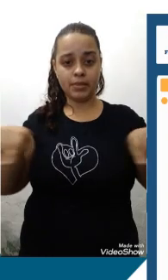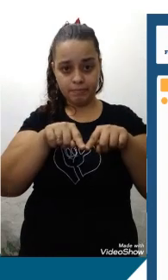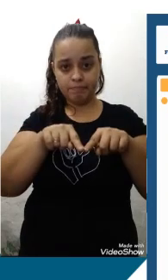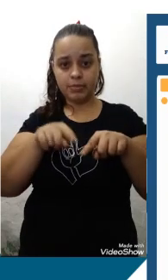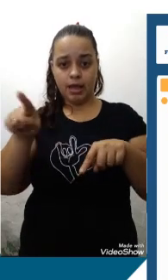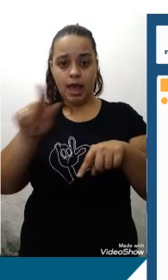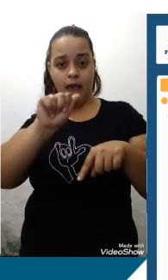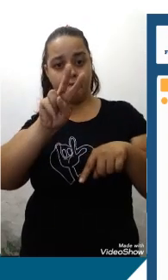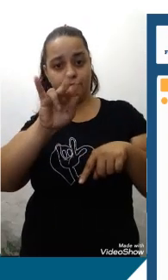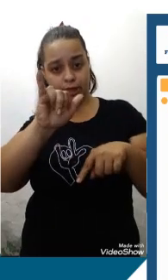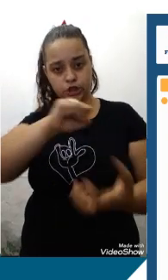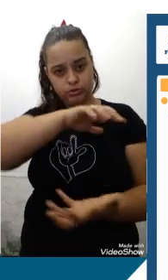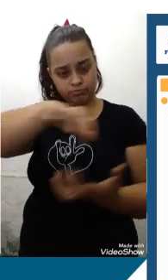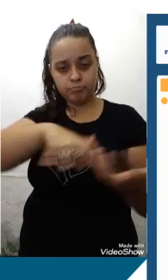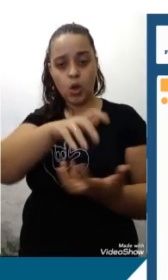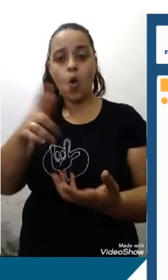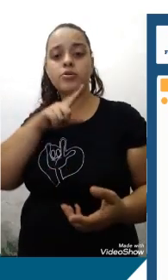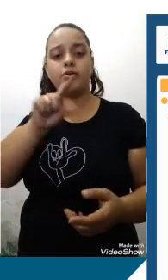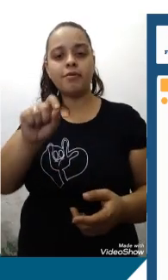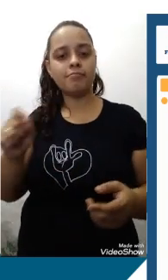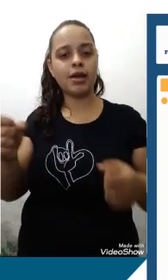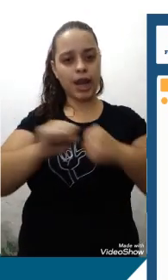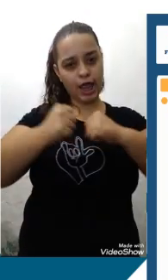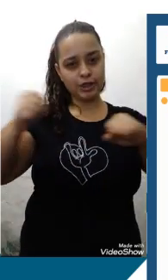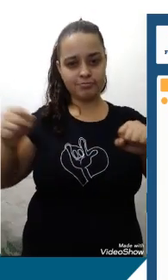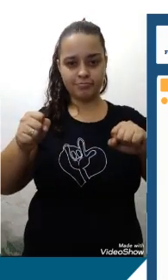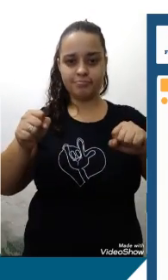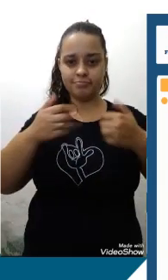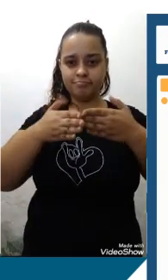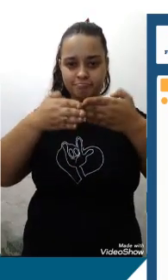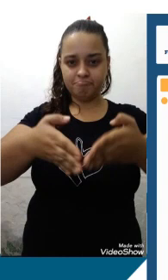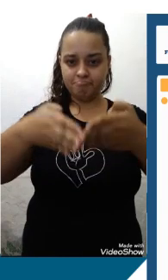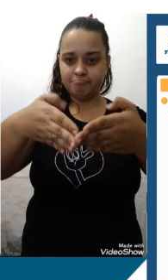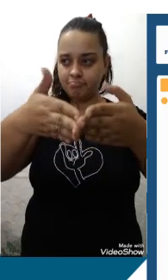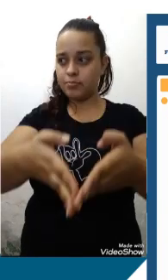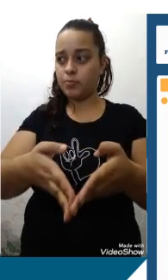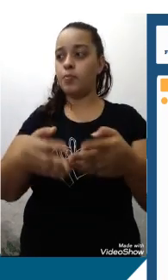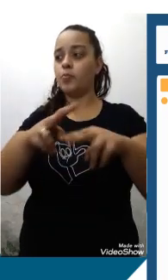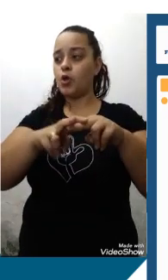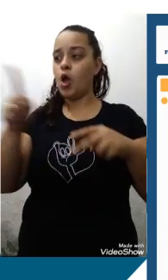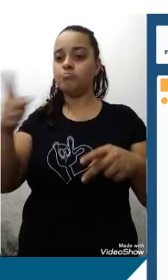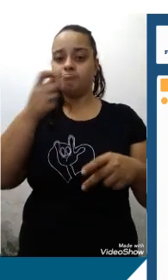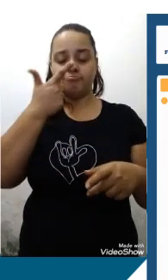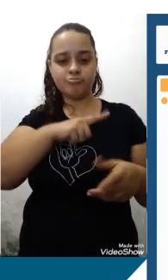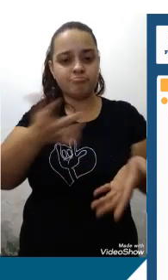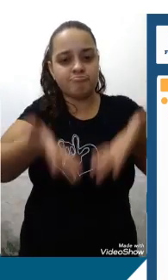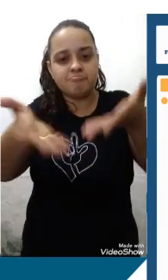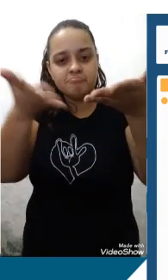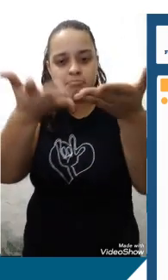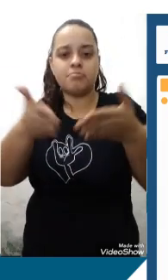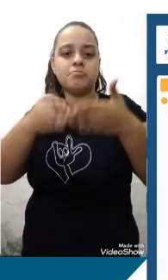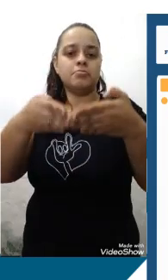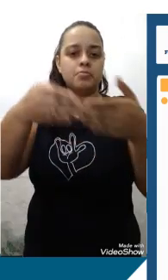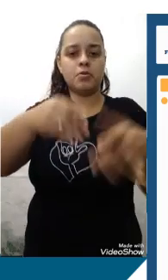estímulo às navegações, o que certamente vai ser muito importante para o desenvolvimento do processo da expansão marítima. Com isso, a gente está quase pronto para